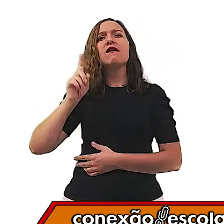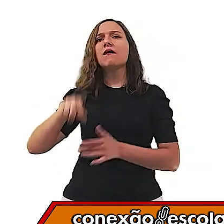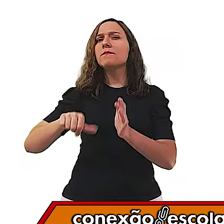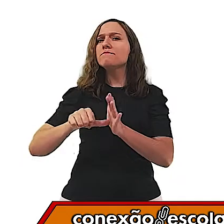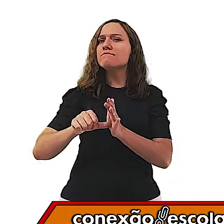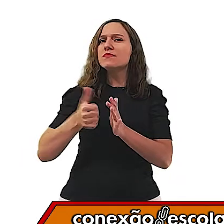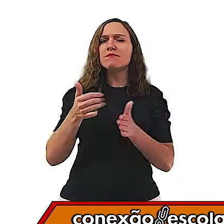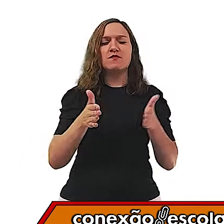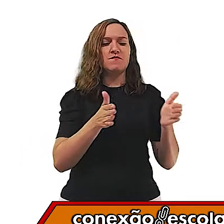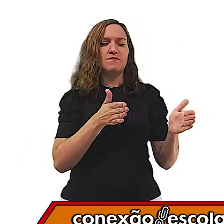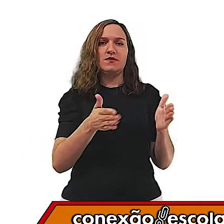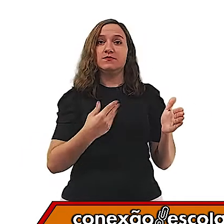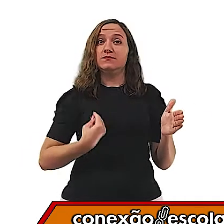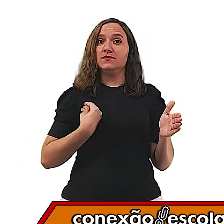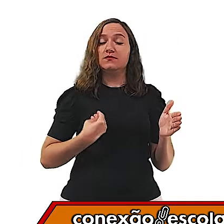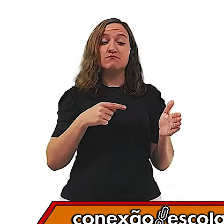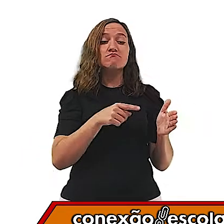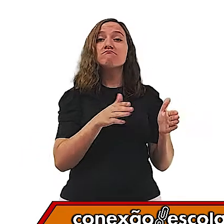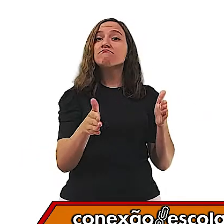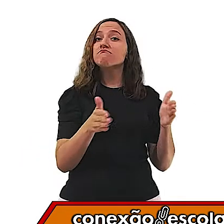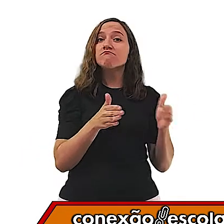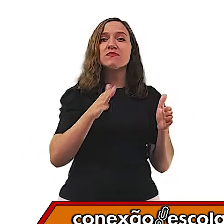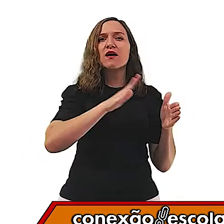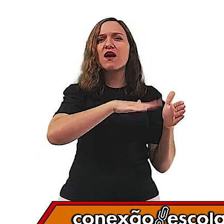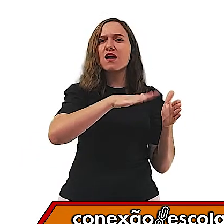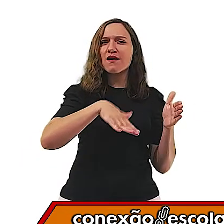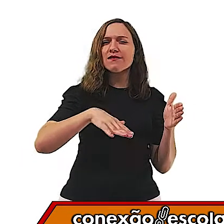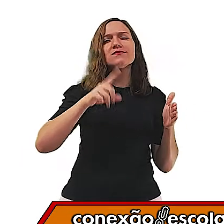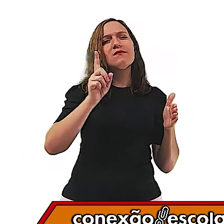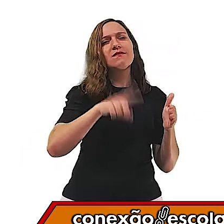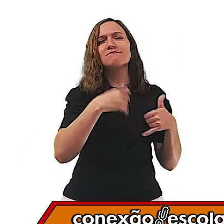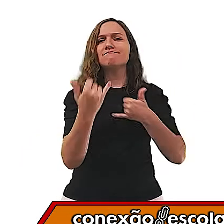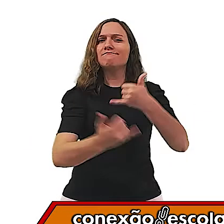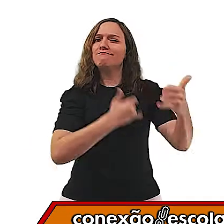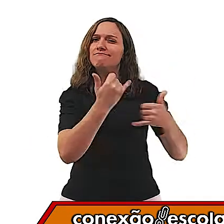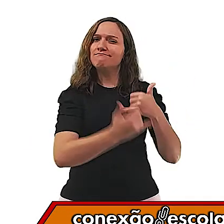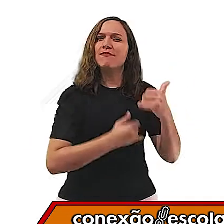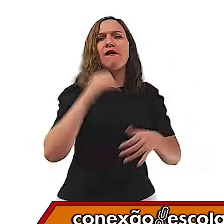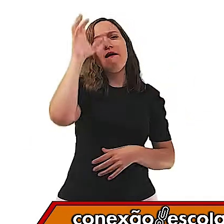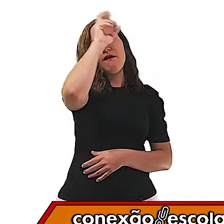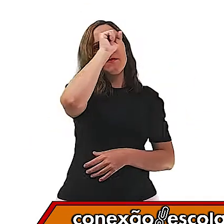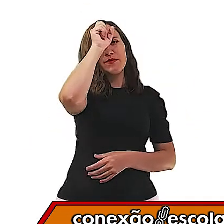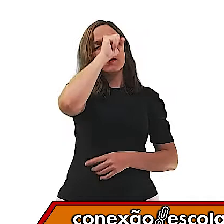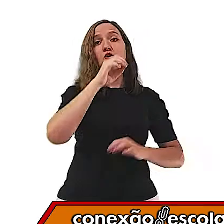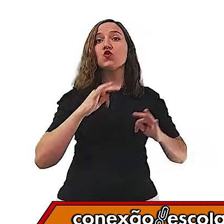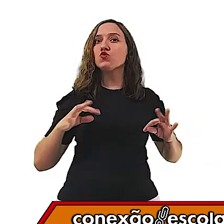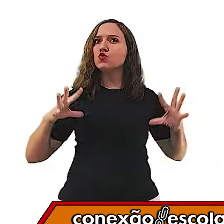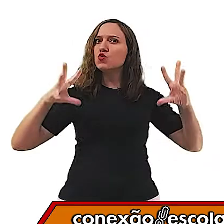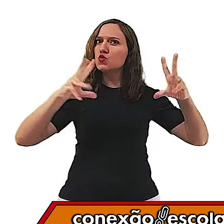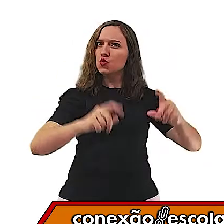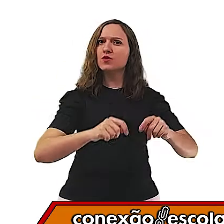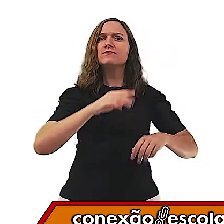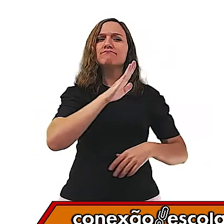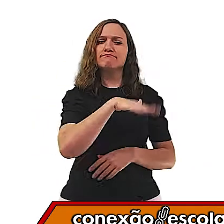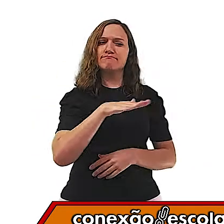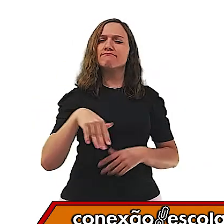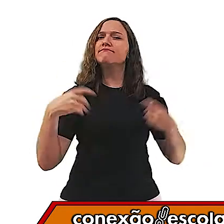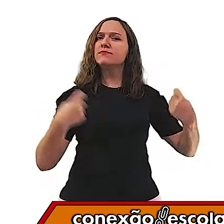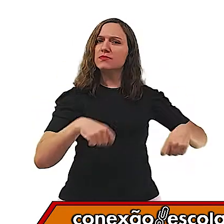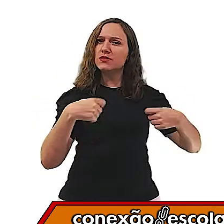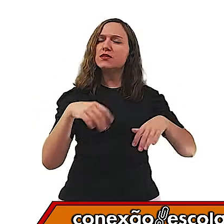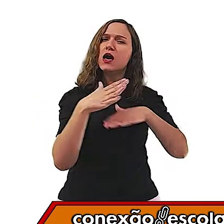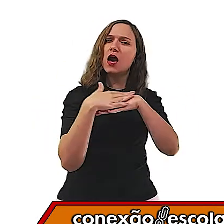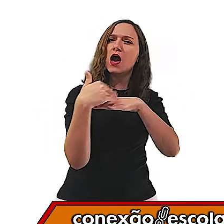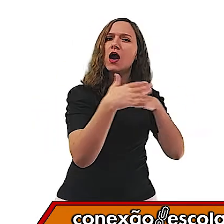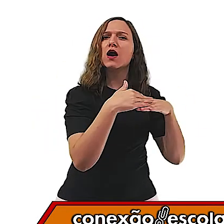crianças, brincamos e aprendemos muito. Toda criança precisa de carinho e de proteção. Além